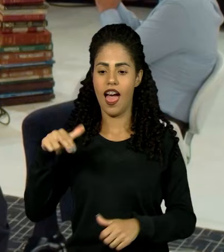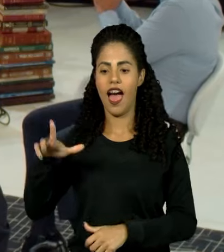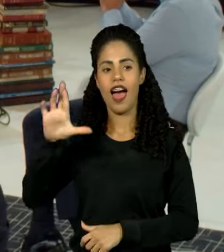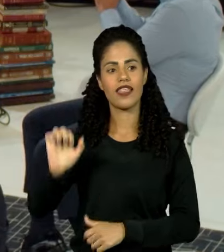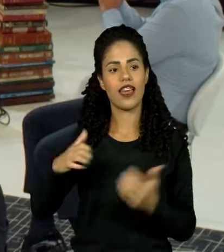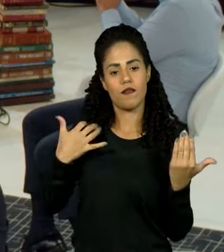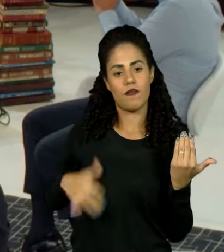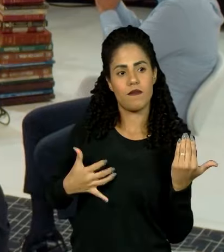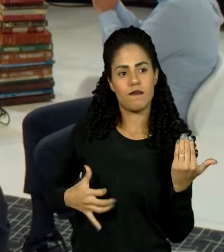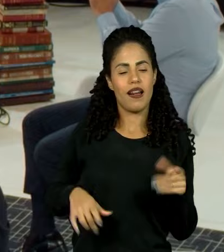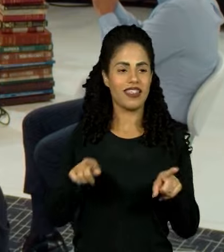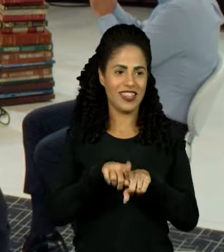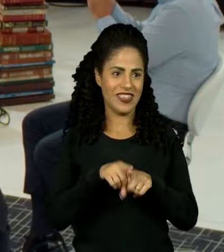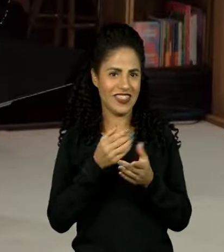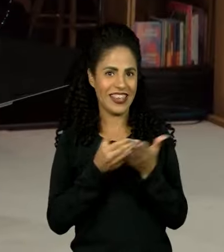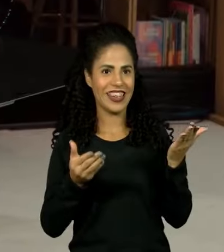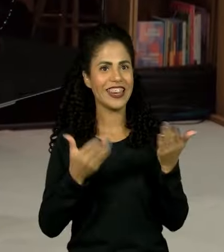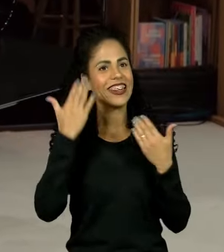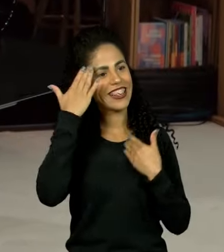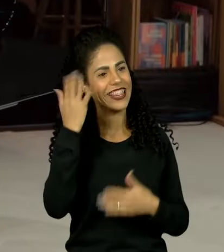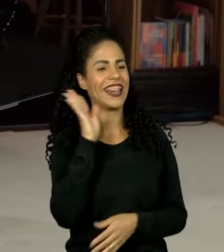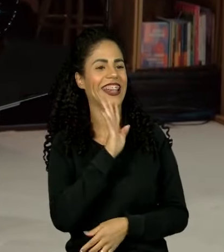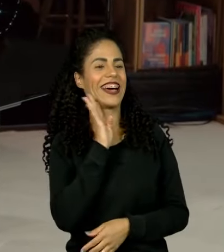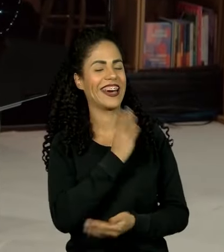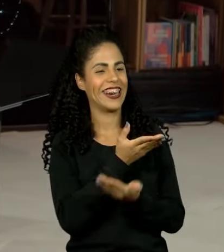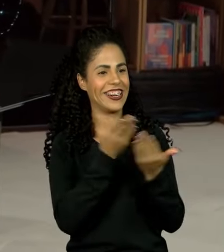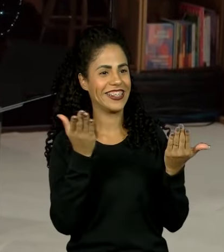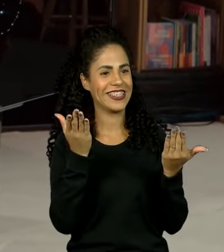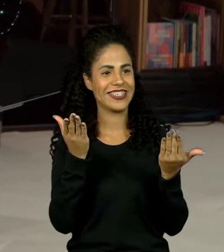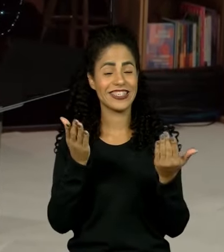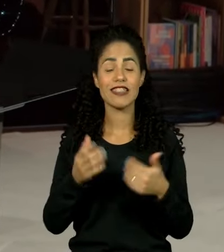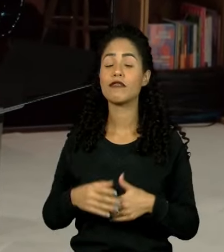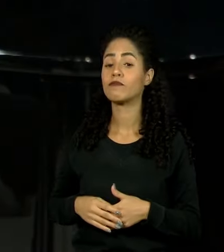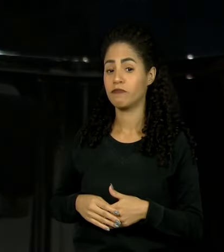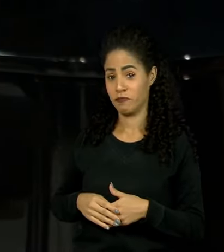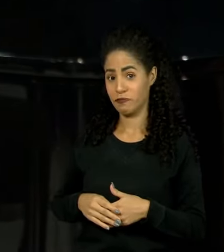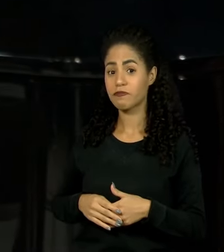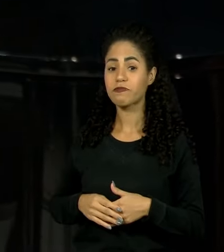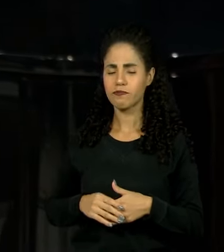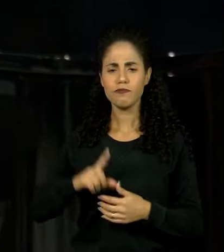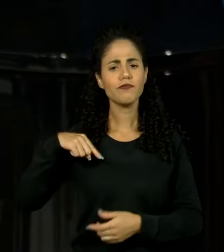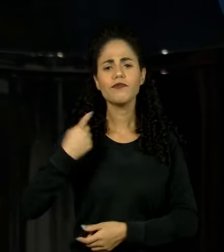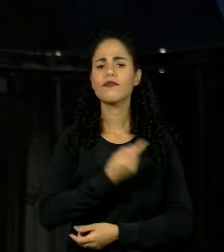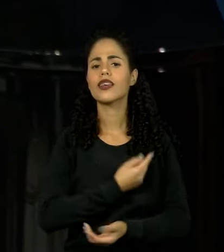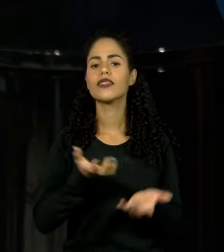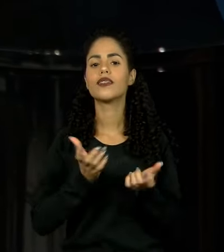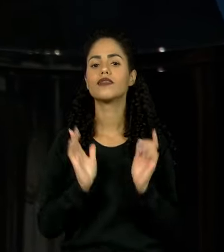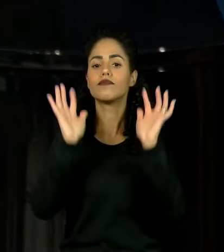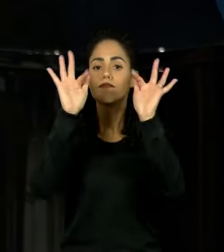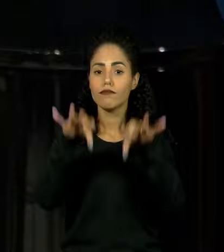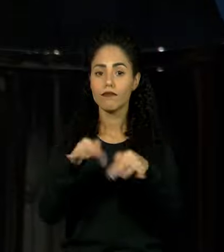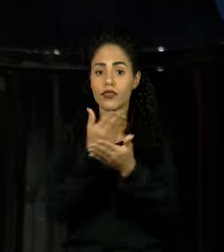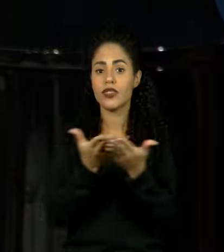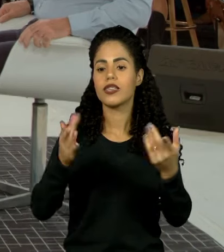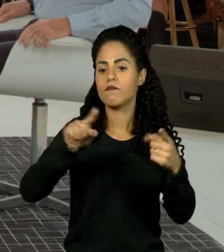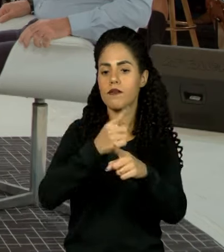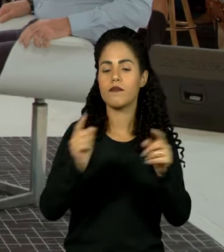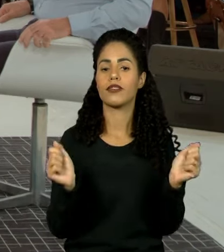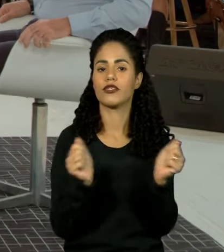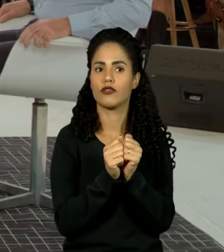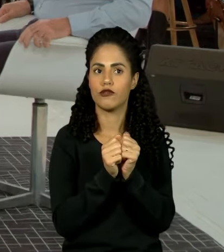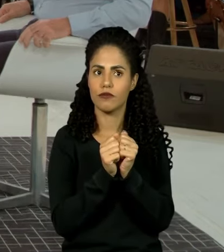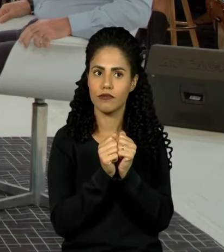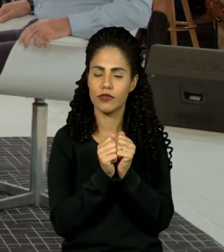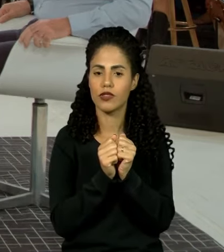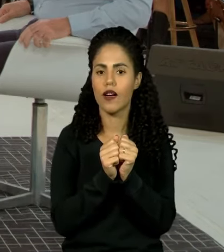instrumentista aqui muito legal e a gente quer terminar o programa com todo mundo cantando junto